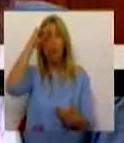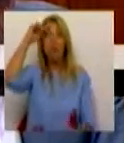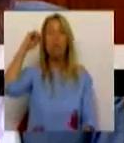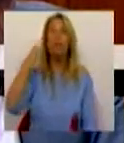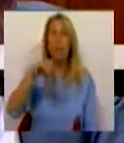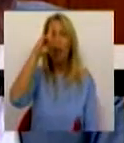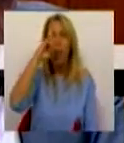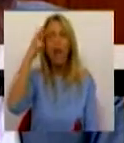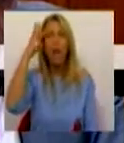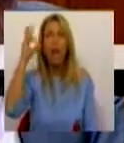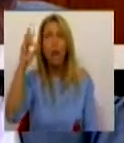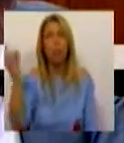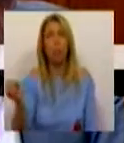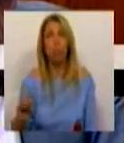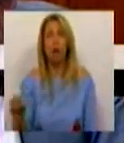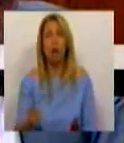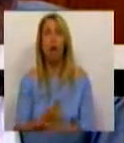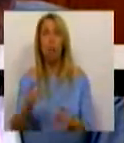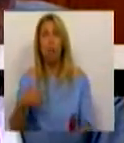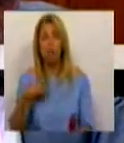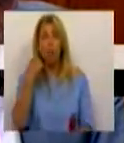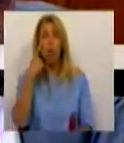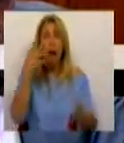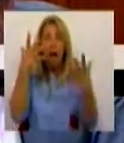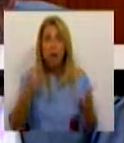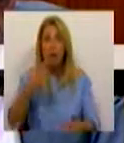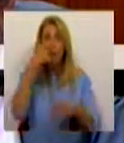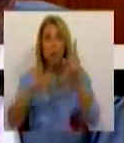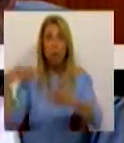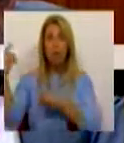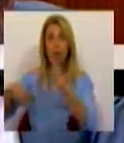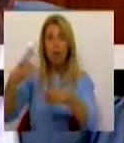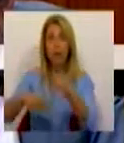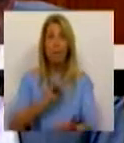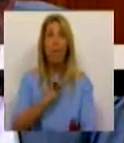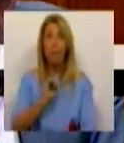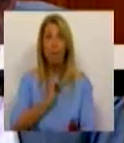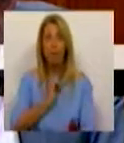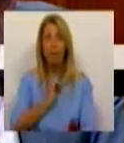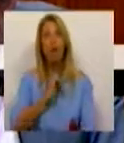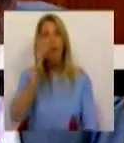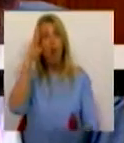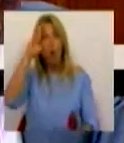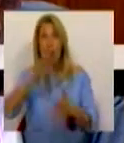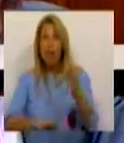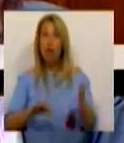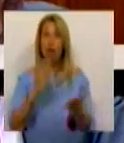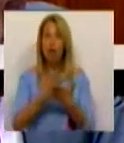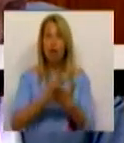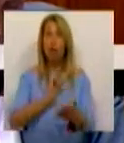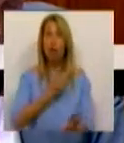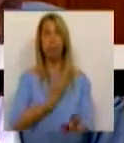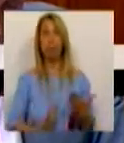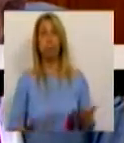isso presente porque conheço muitas pessoas da minha geração, muitos antigos colegas meus de escola,